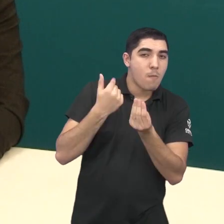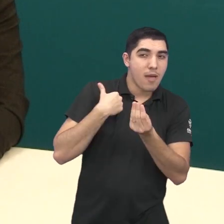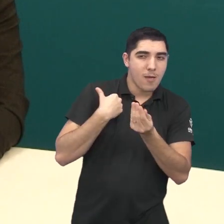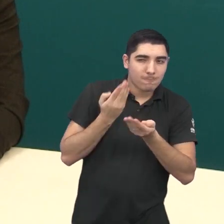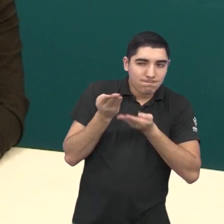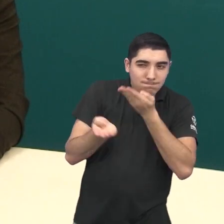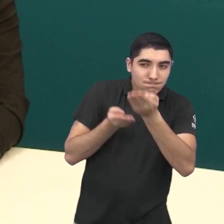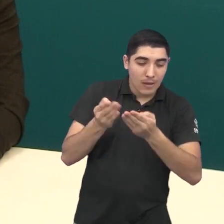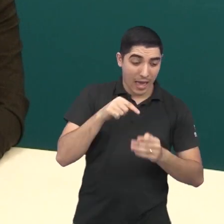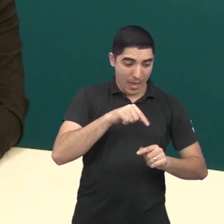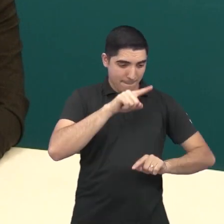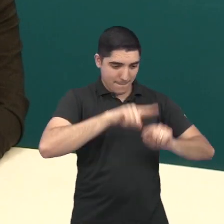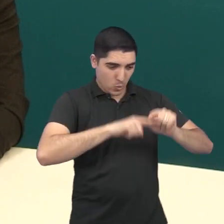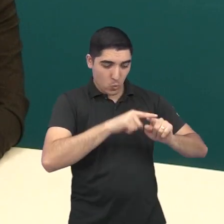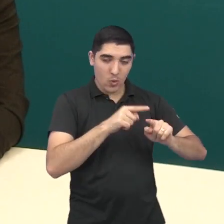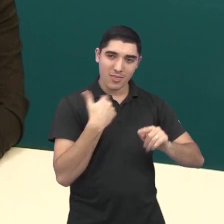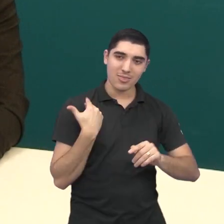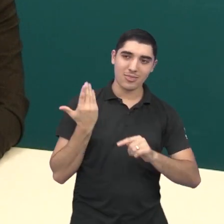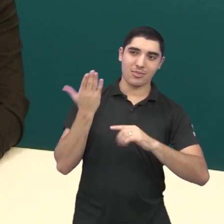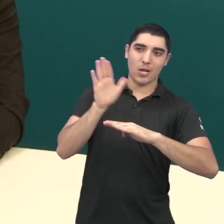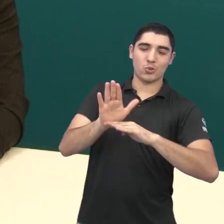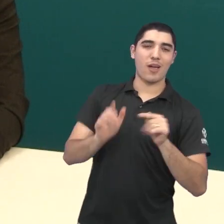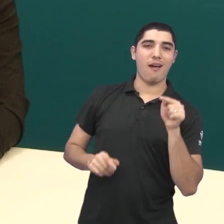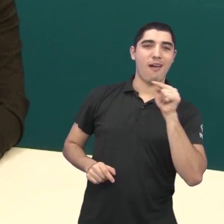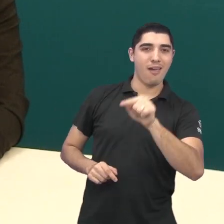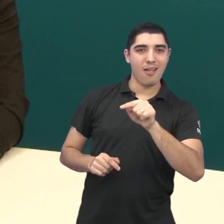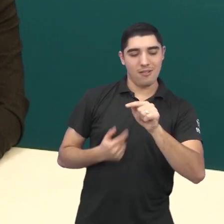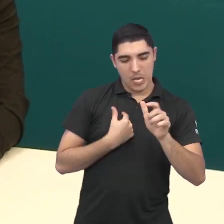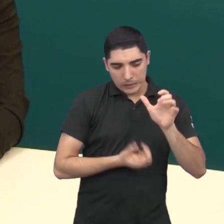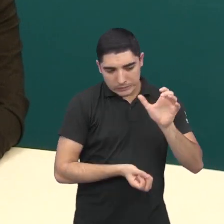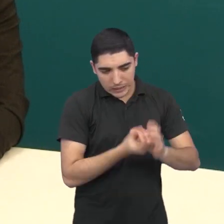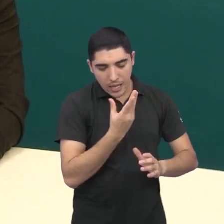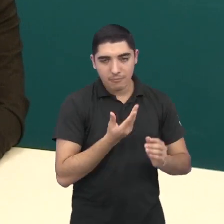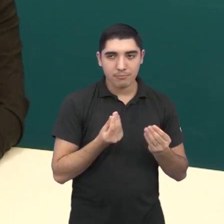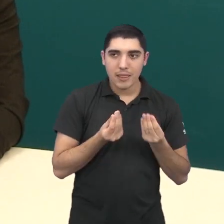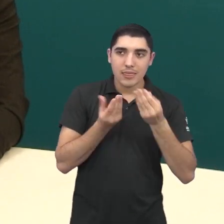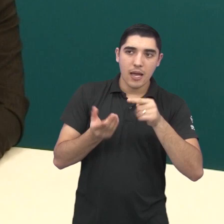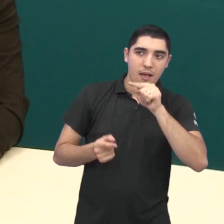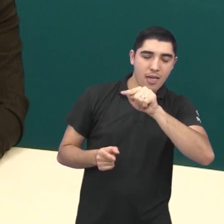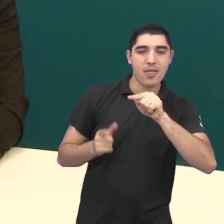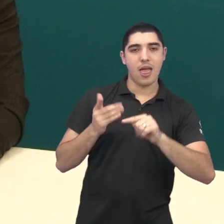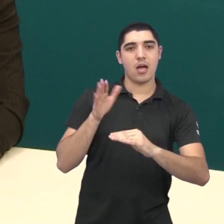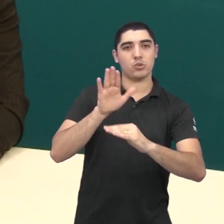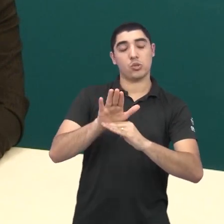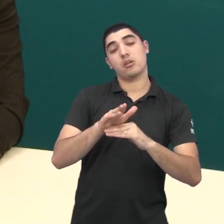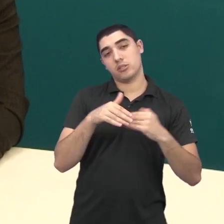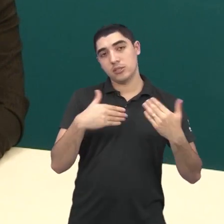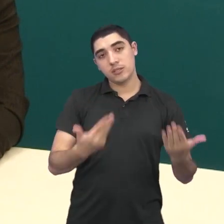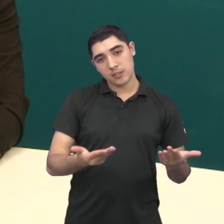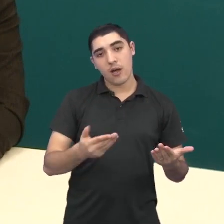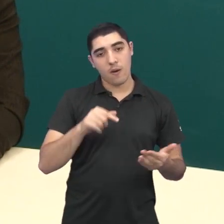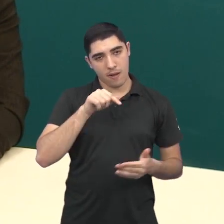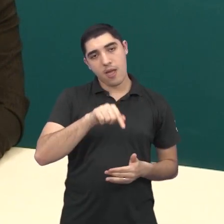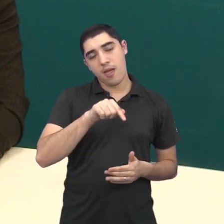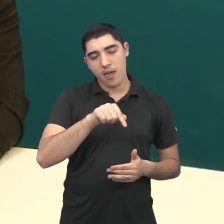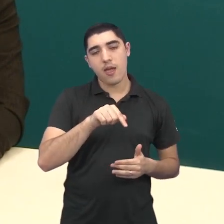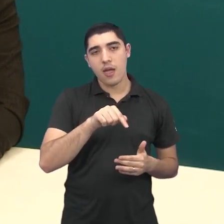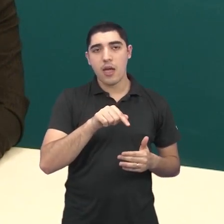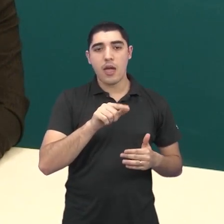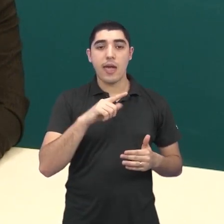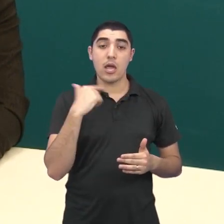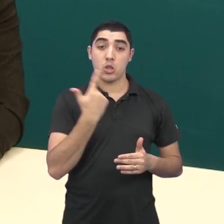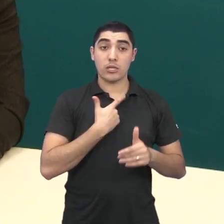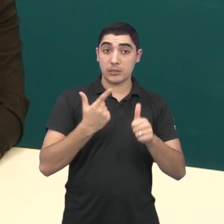produto precisa seguir, quais soluções que eu posso implementar, né? E aí essa seria a próxima etapa